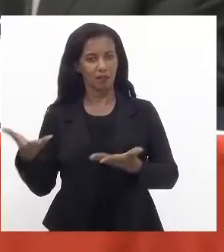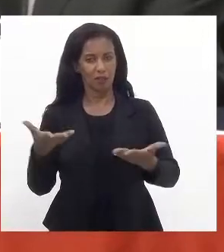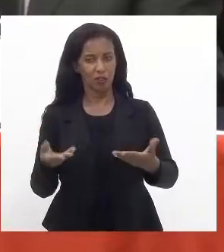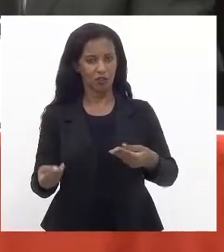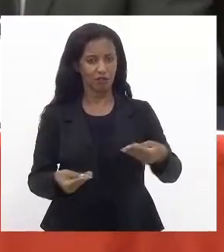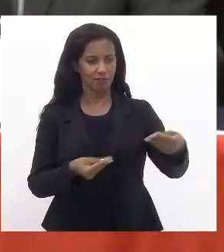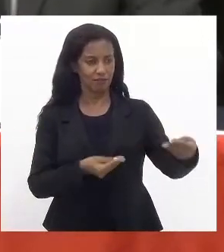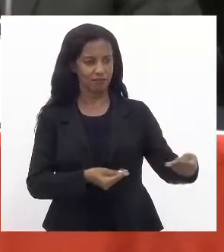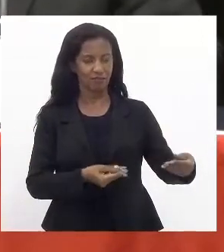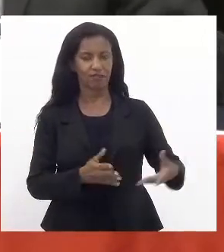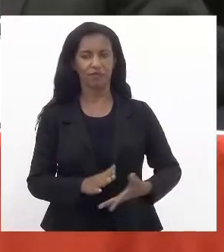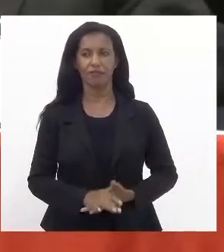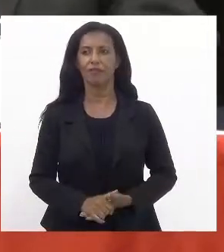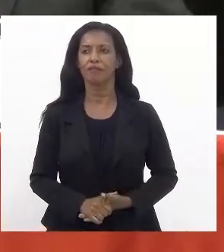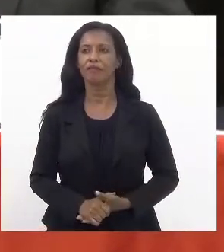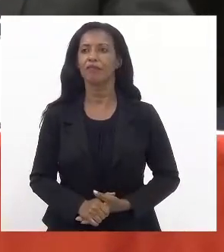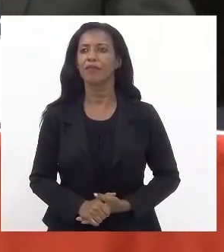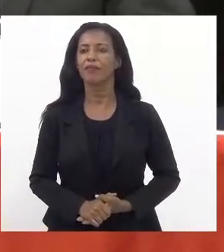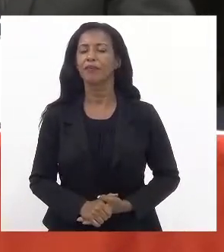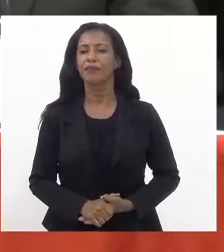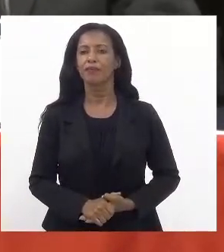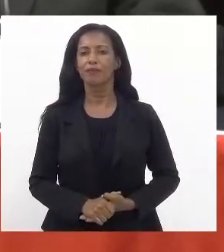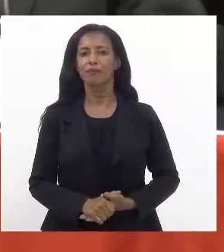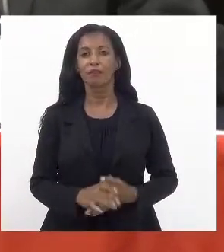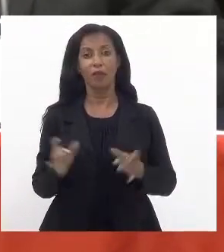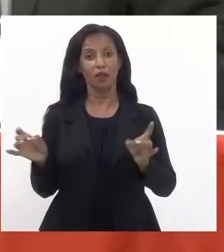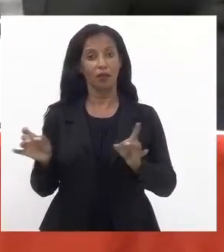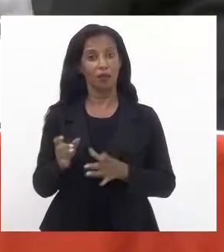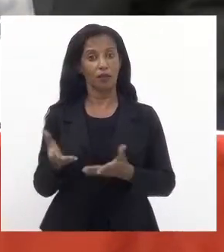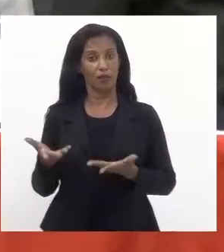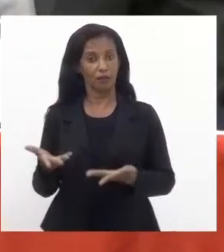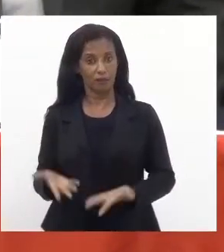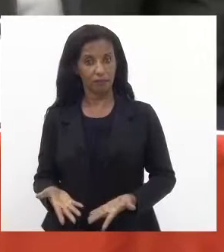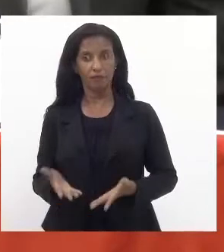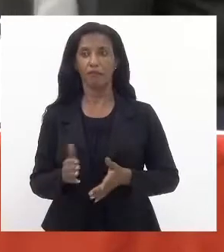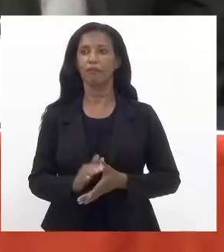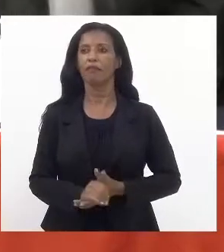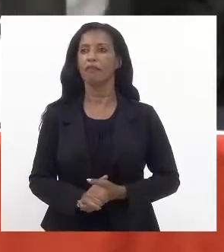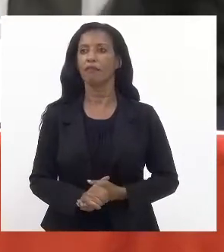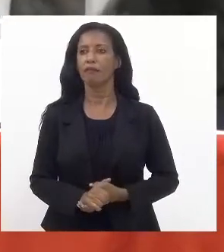mãos. Bom, feito aqui